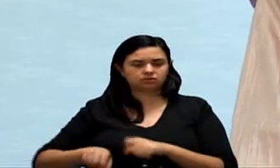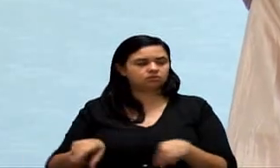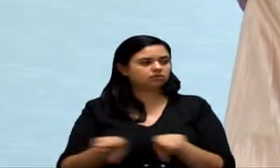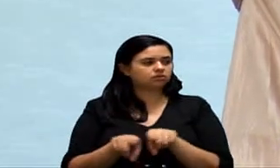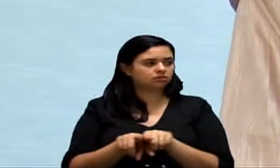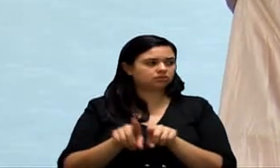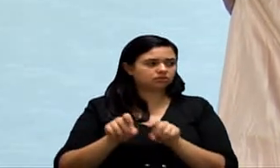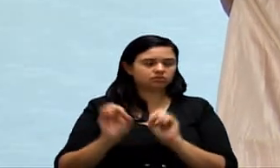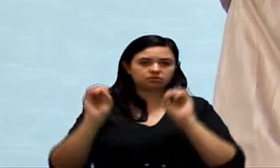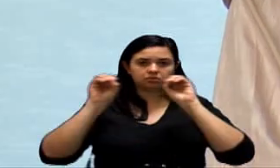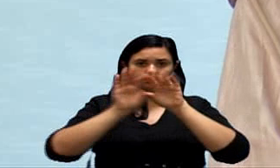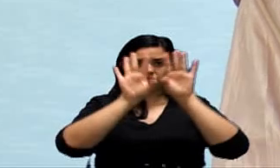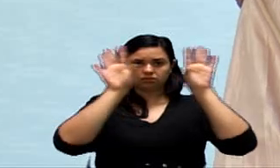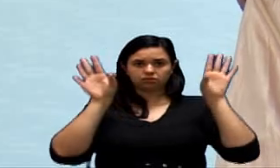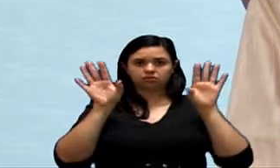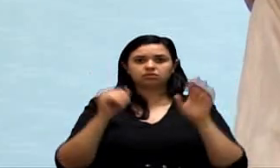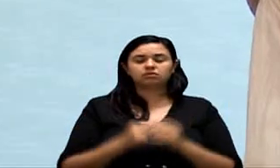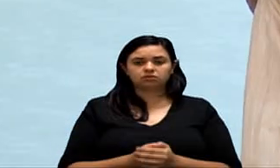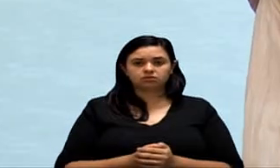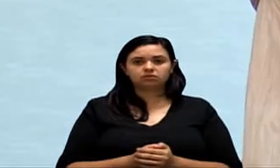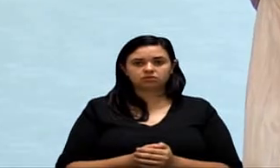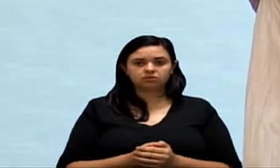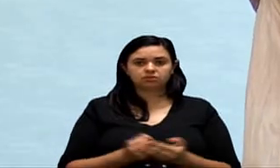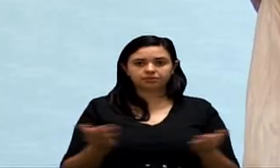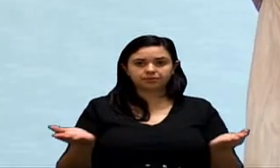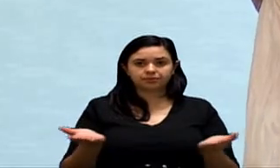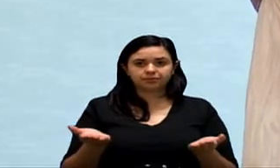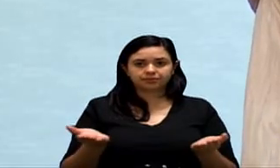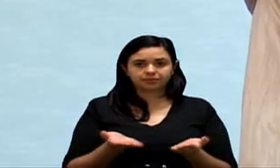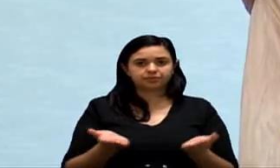esclarecer para quem nos acompanha aqui que é